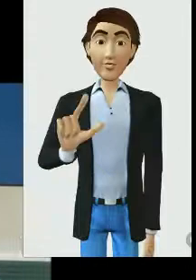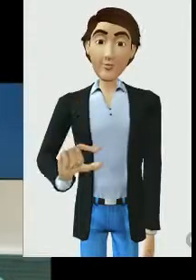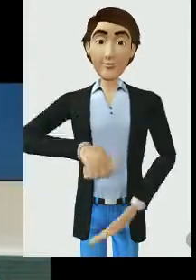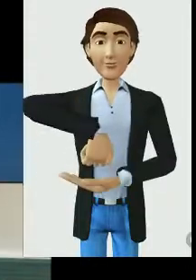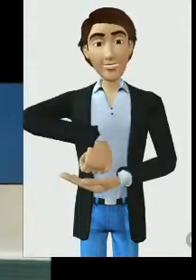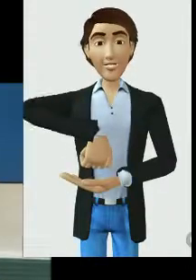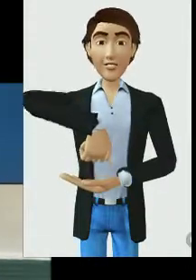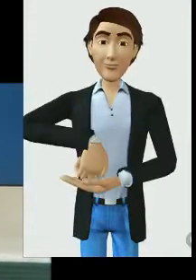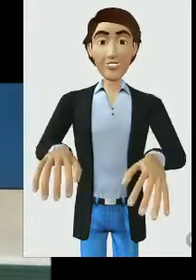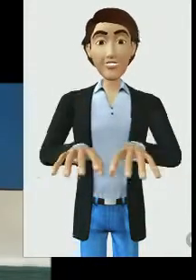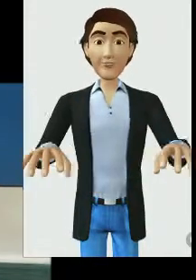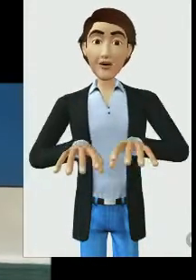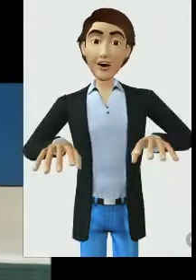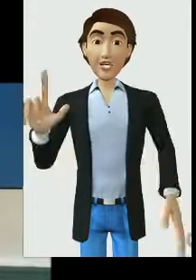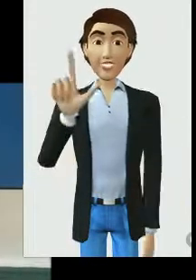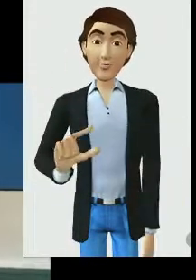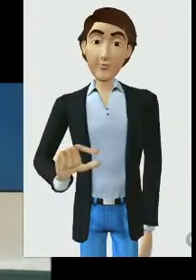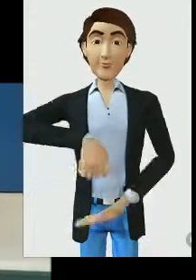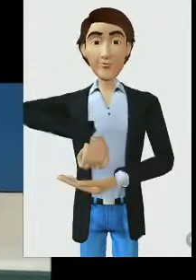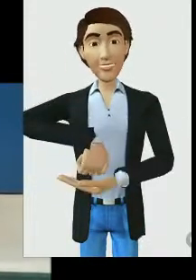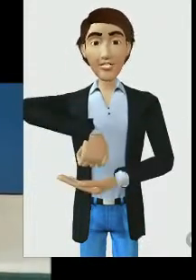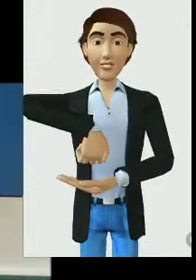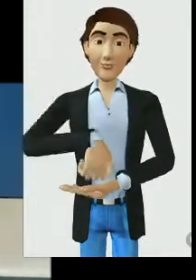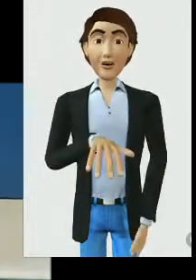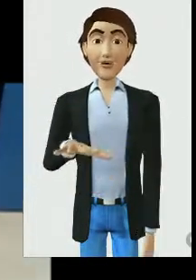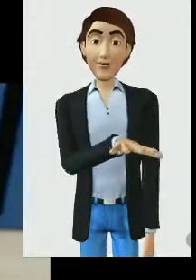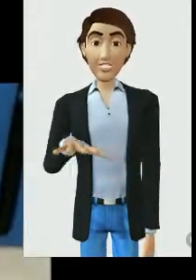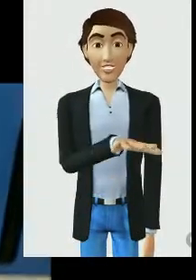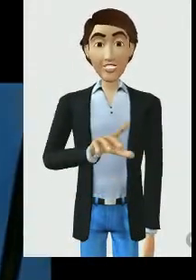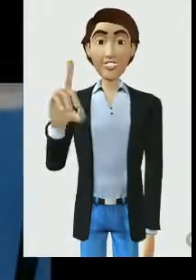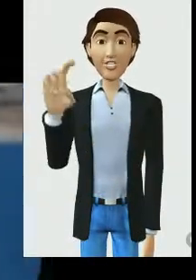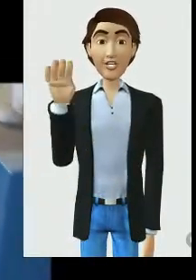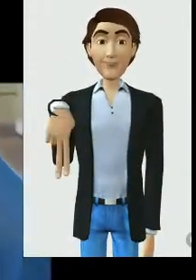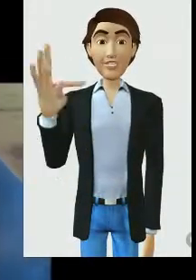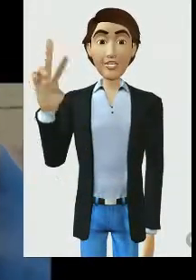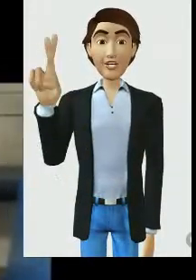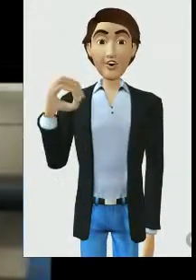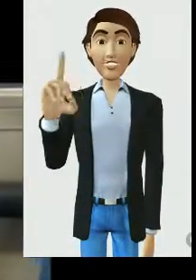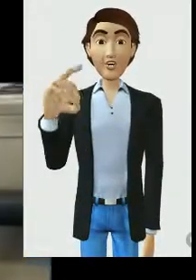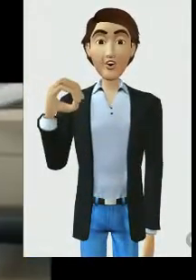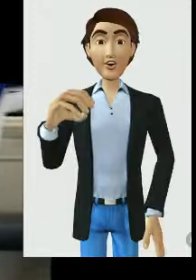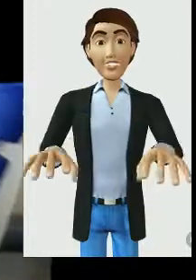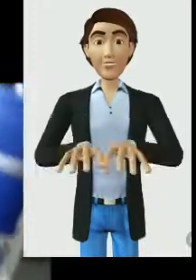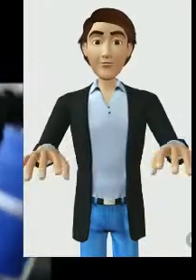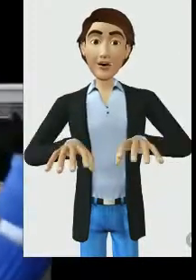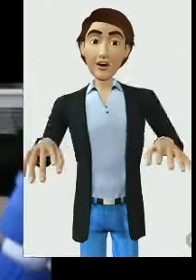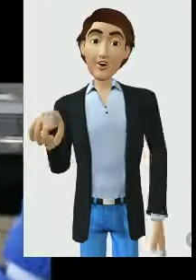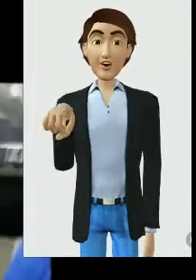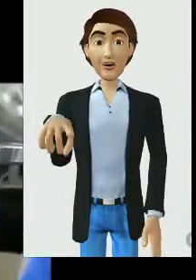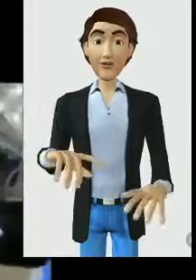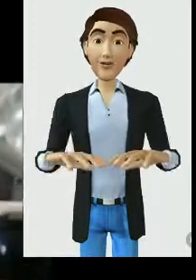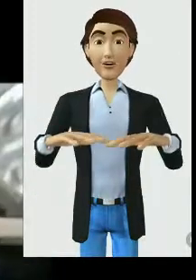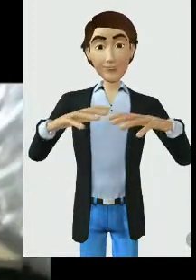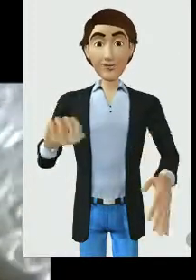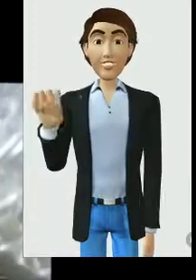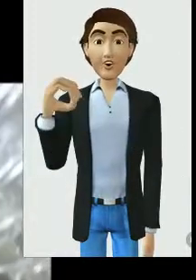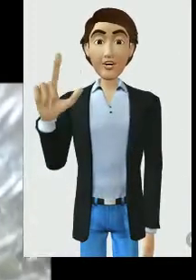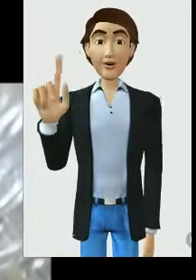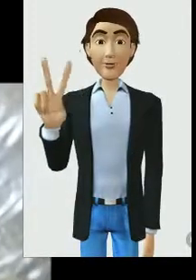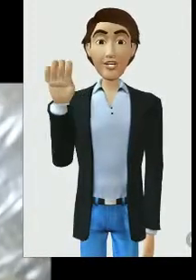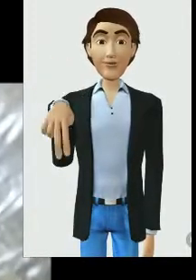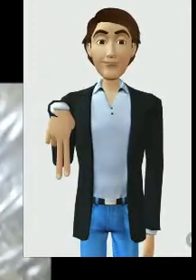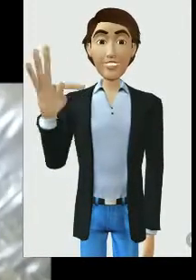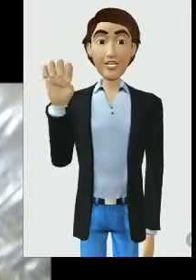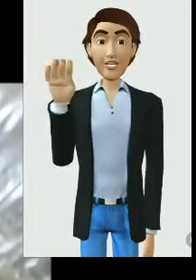vácuo. Ao diminuir a pressão no sistema, logo, diminuindo a pressão ambiente dentro do sistema, o ponto de